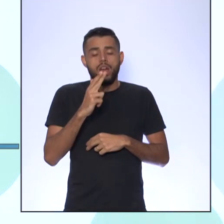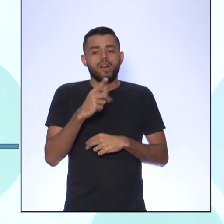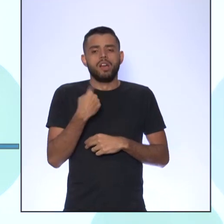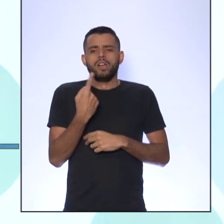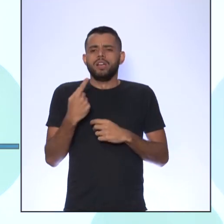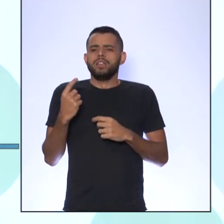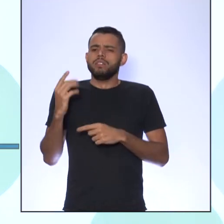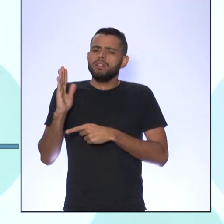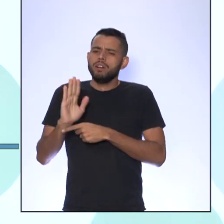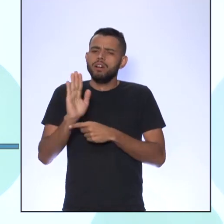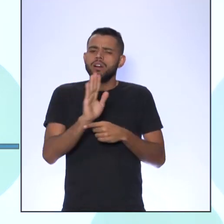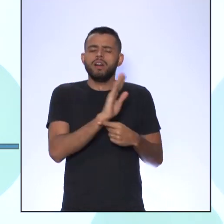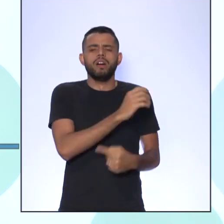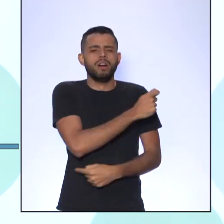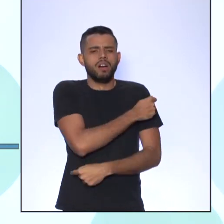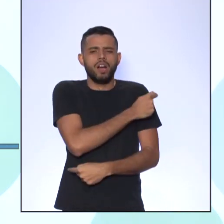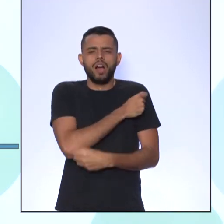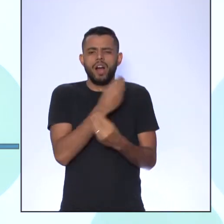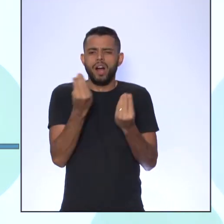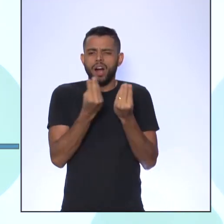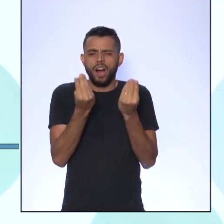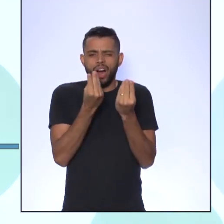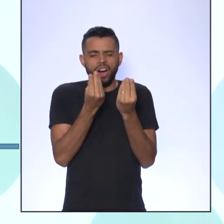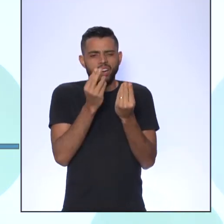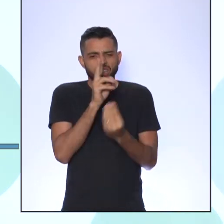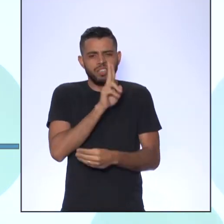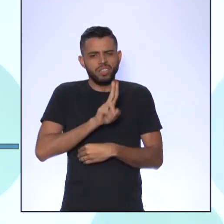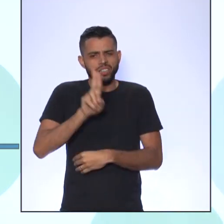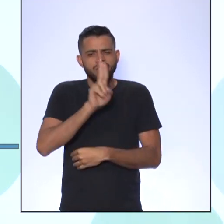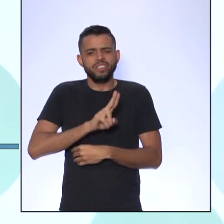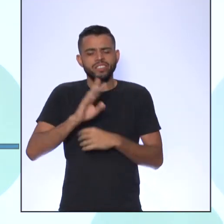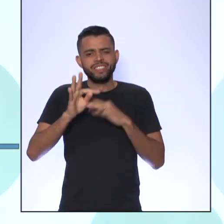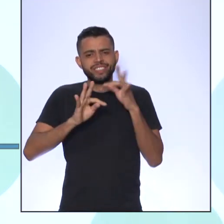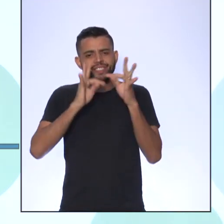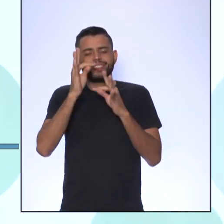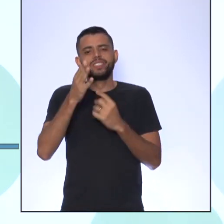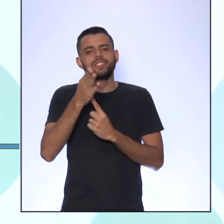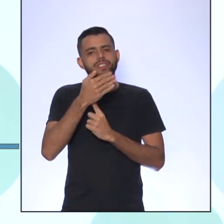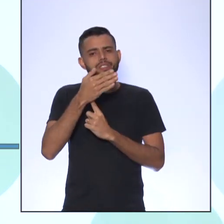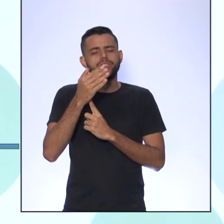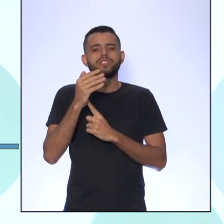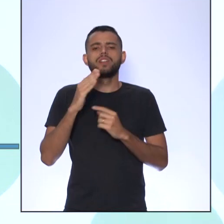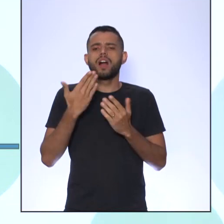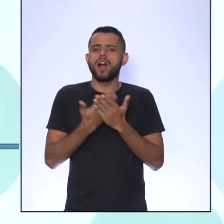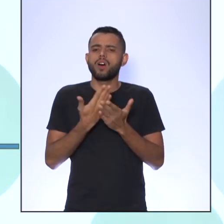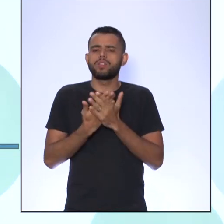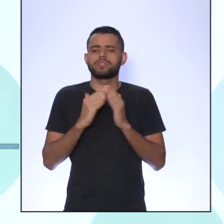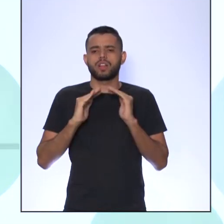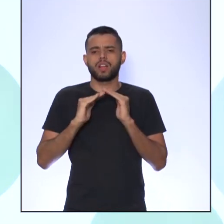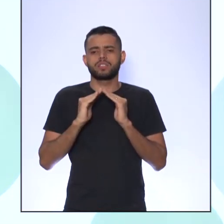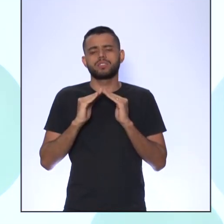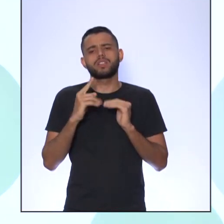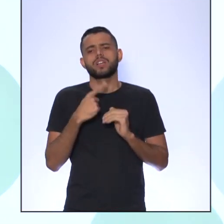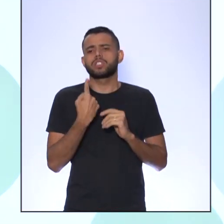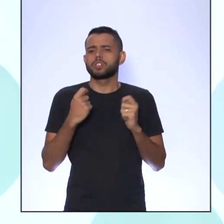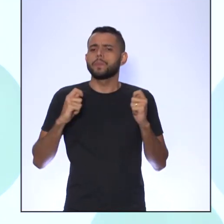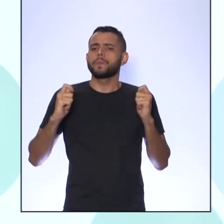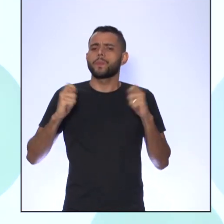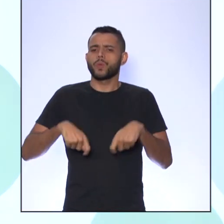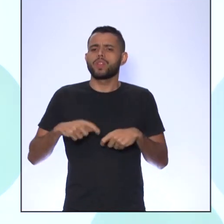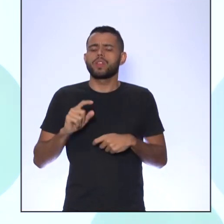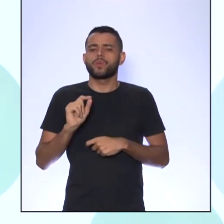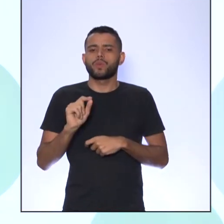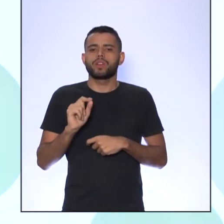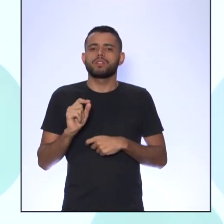nossos alunos é através, né, usando a tecnologia, né, dessas aulas remotas, né, da gente poder, de alguma forma,